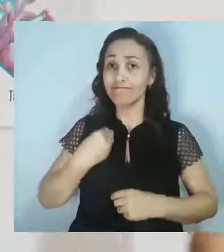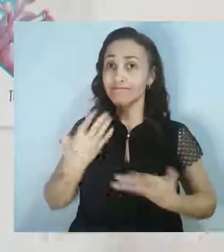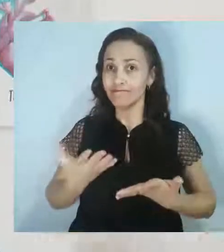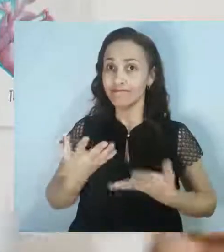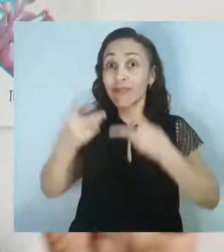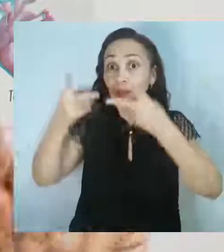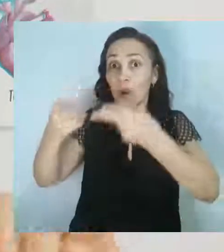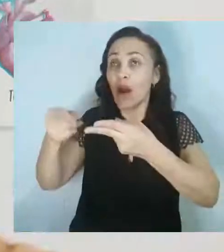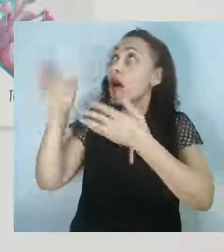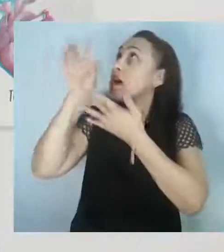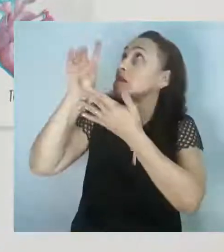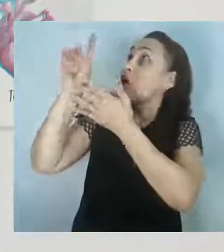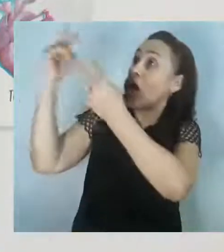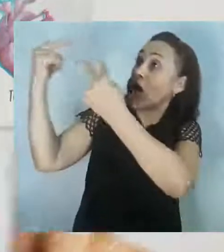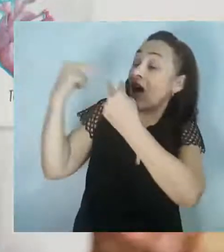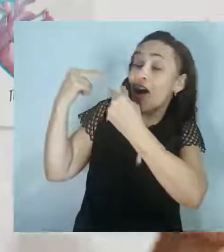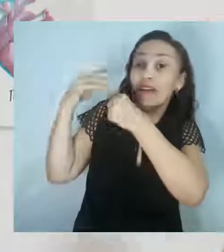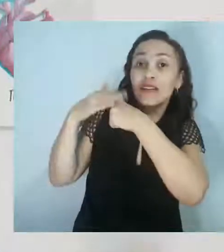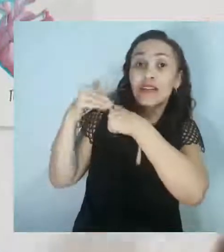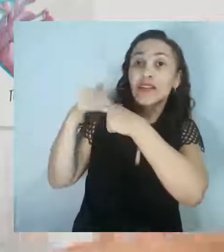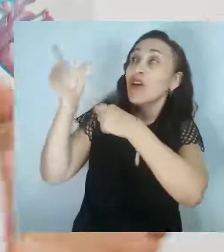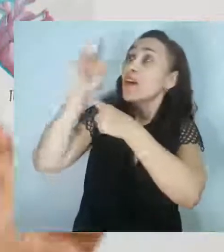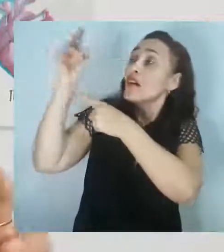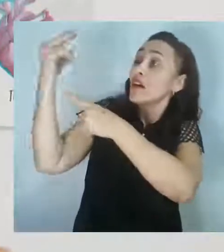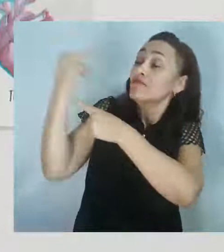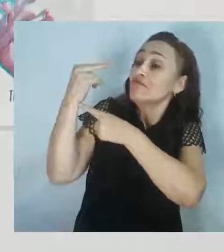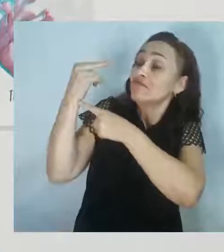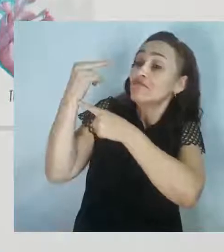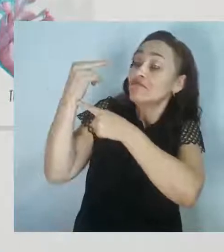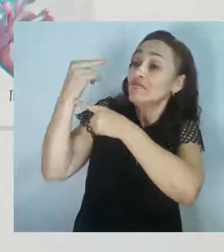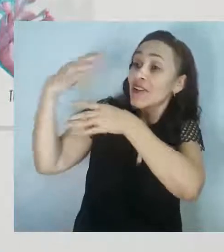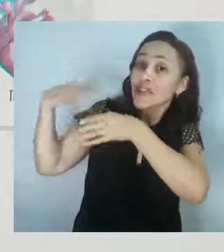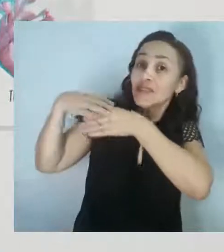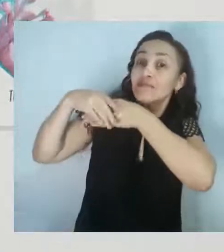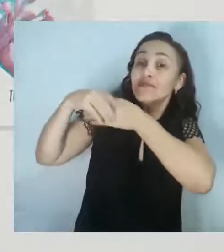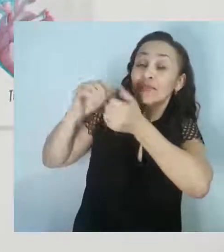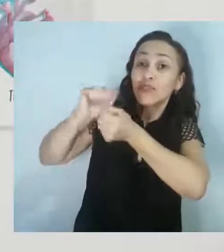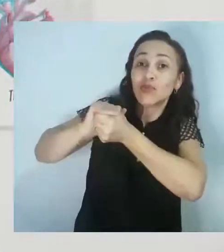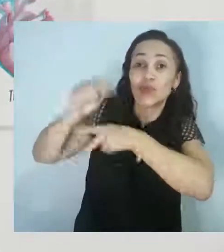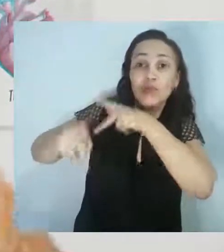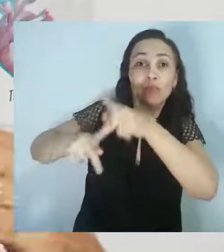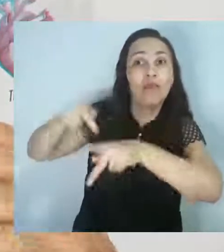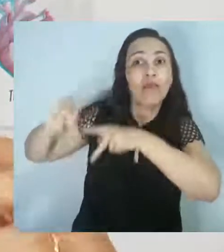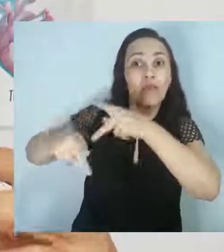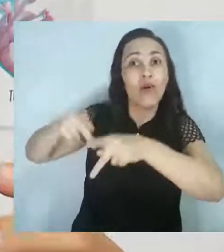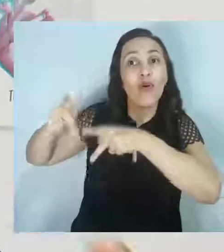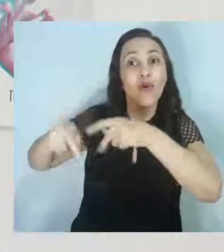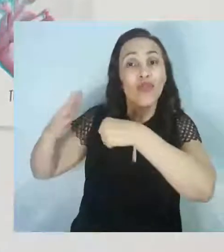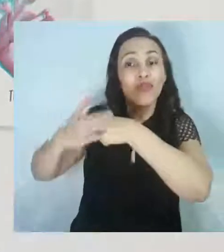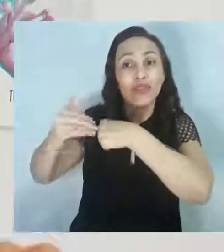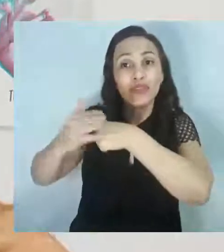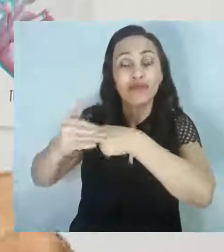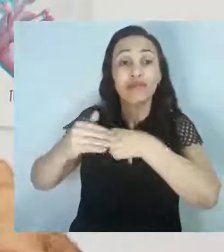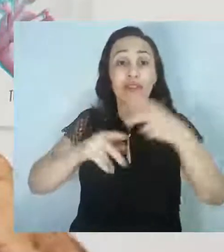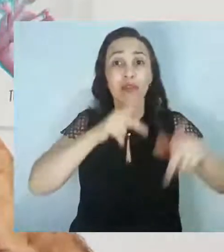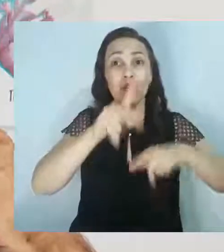como Deus nos olha com ternura, assim como Deus segura a mão do seu povo com ternura, esse povo que trai,